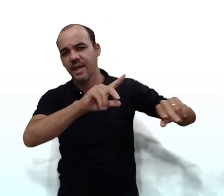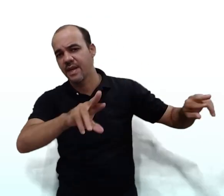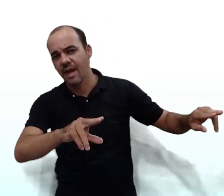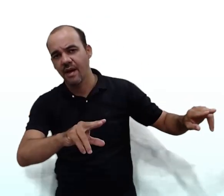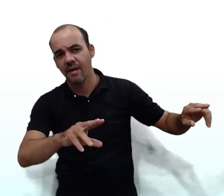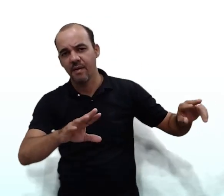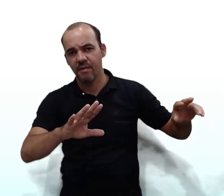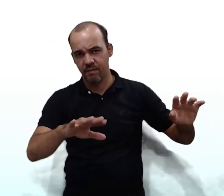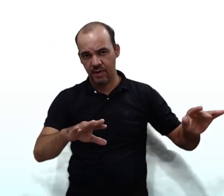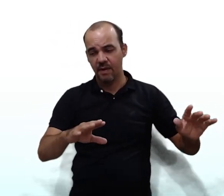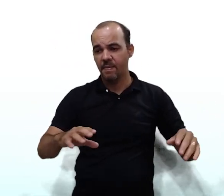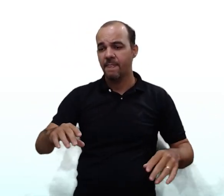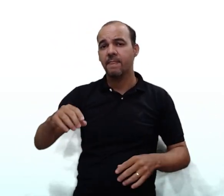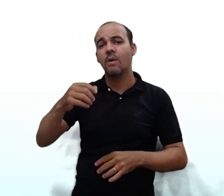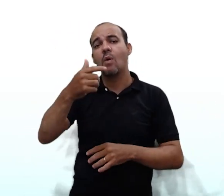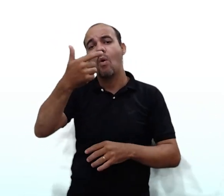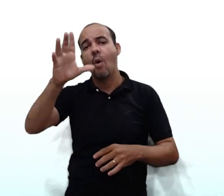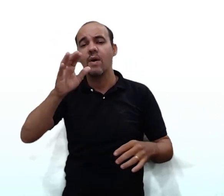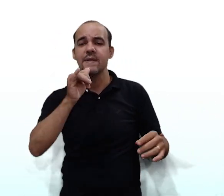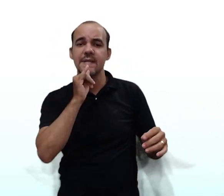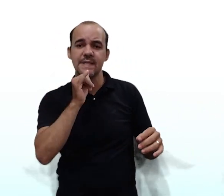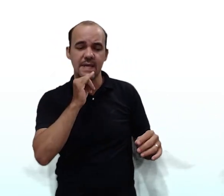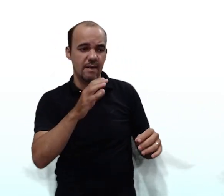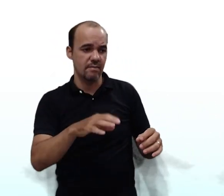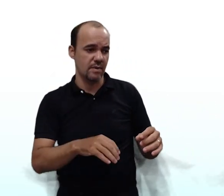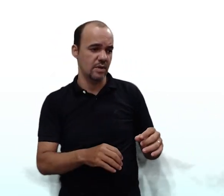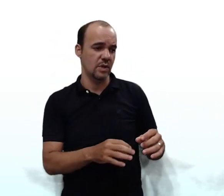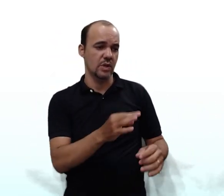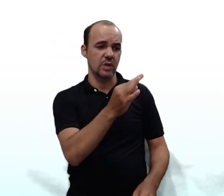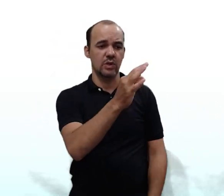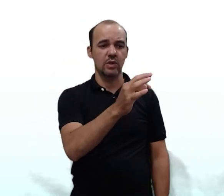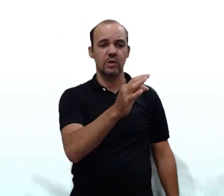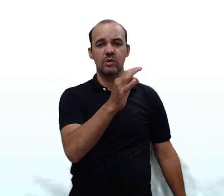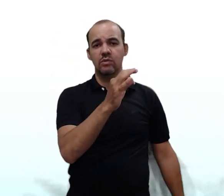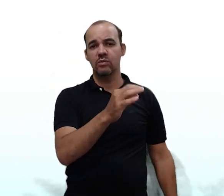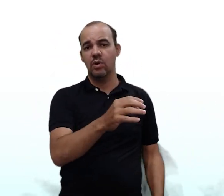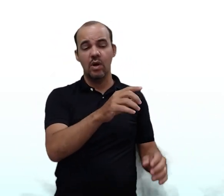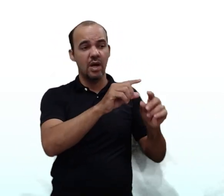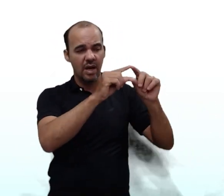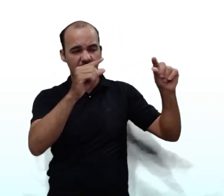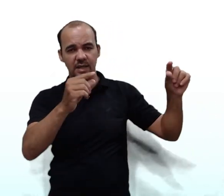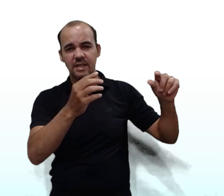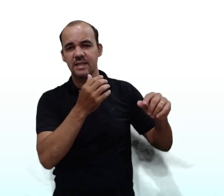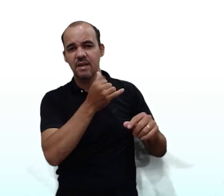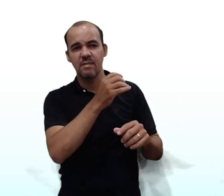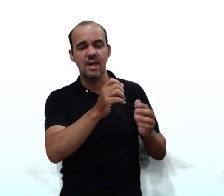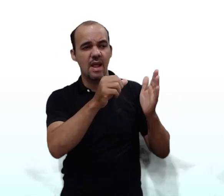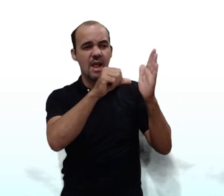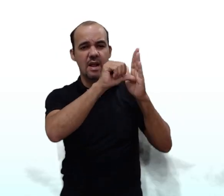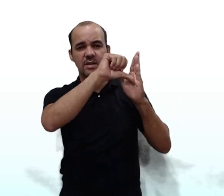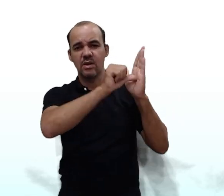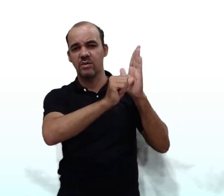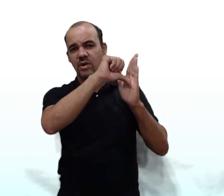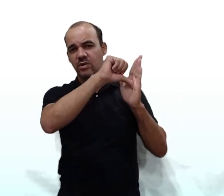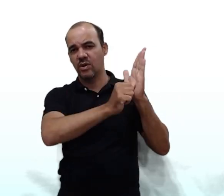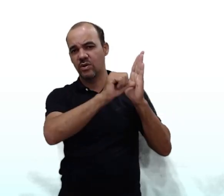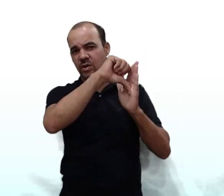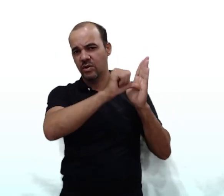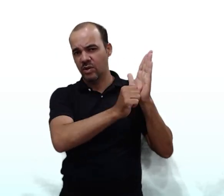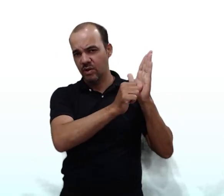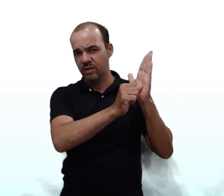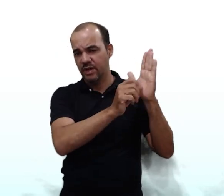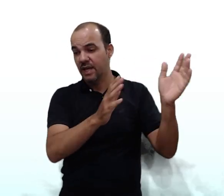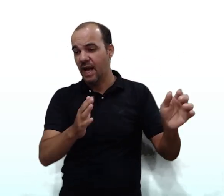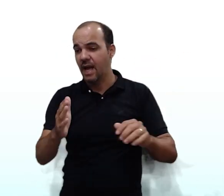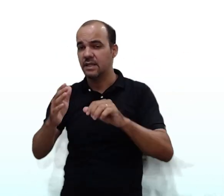Outro exemplo de transitivo aí, né? Quando eu digo turn on, por exemplo, turn on seria ligar alguma coisa, enquanto que o turn